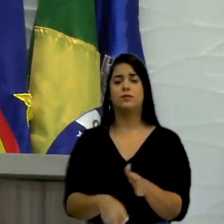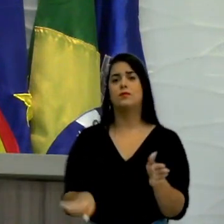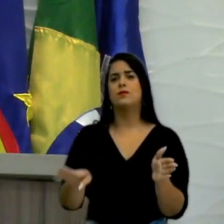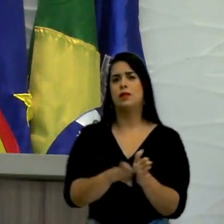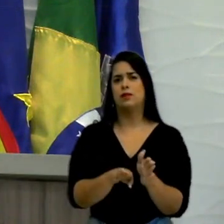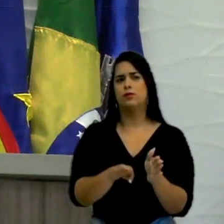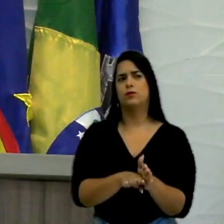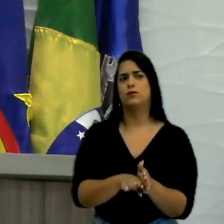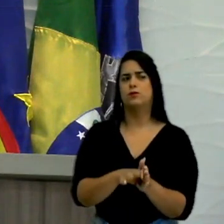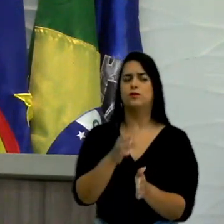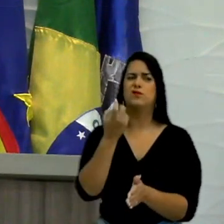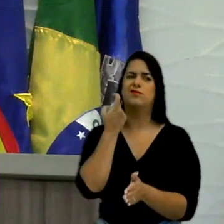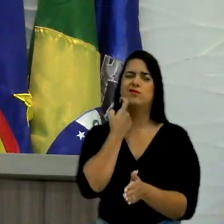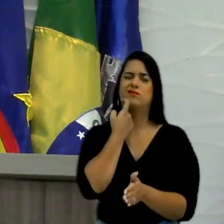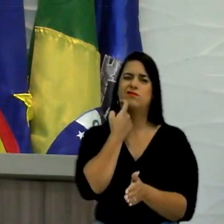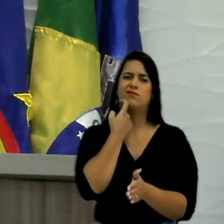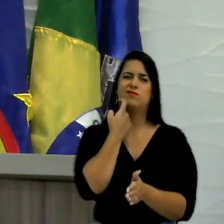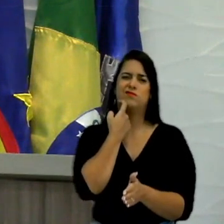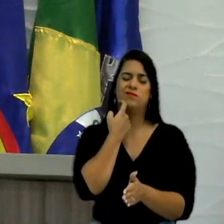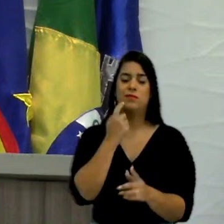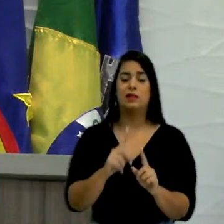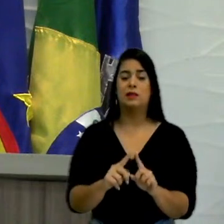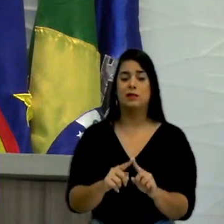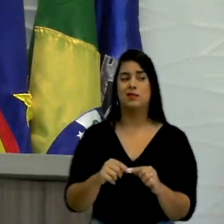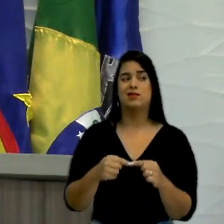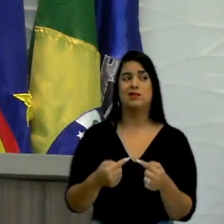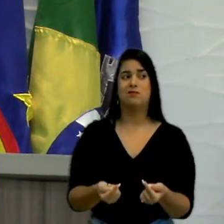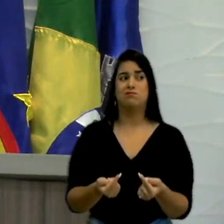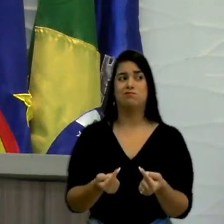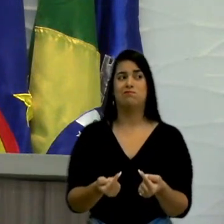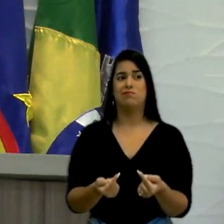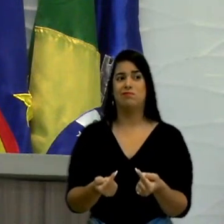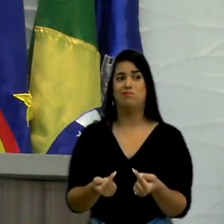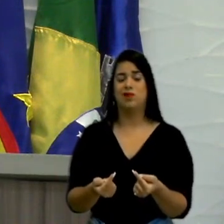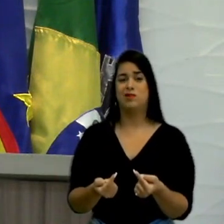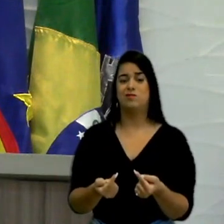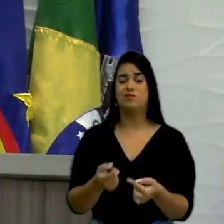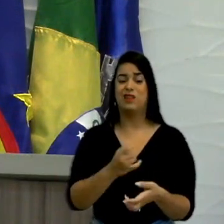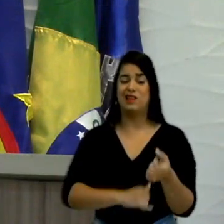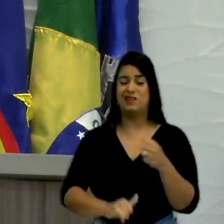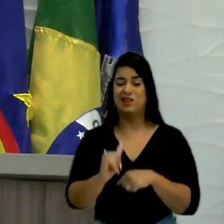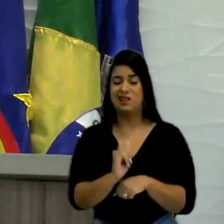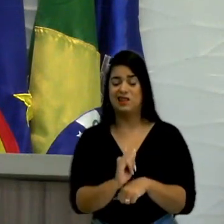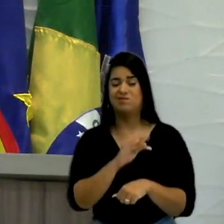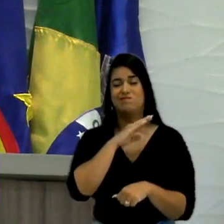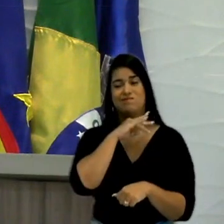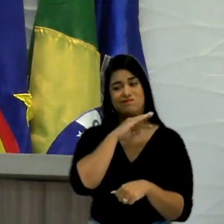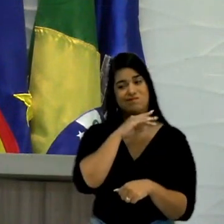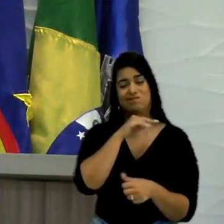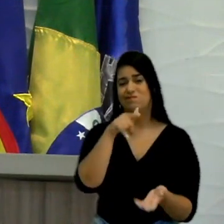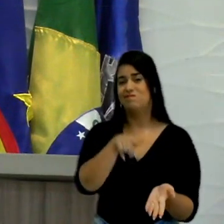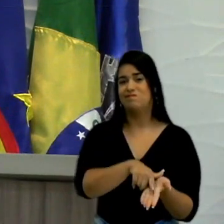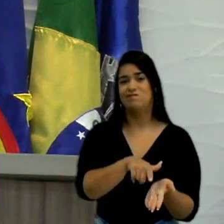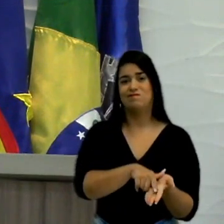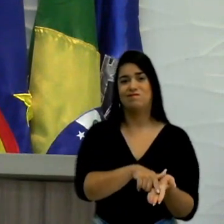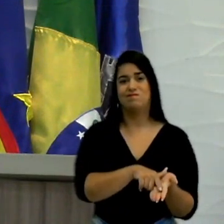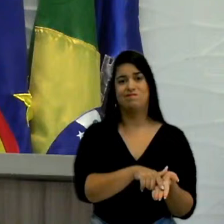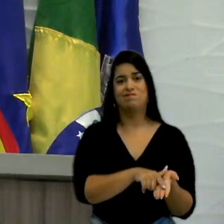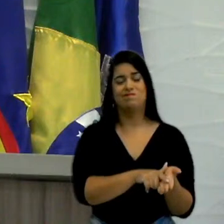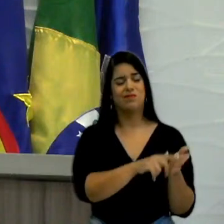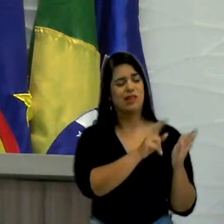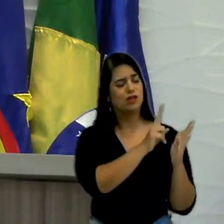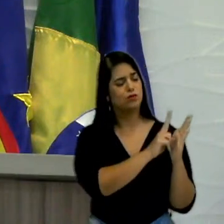chegou desde sexta-feira, porém houve uma inconsistência no sistema não foi possível gerar a folha, a lista